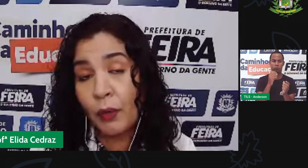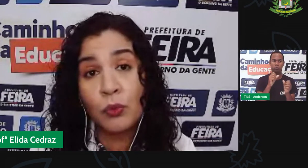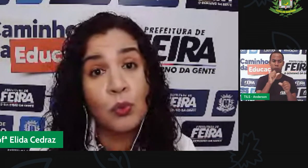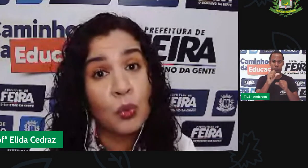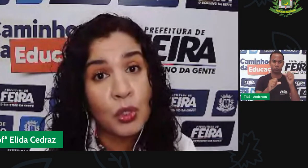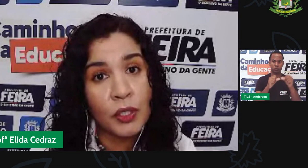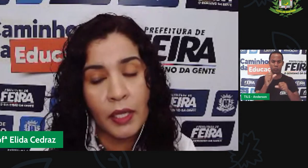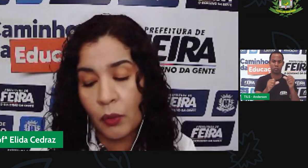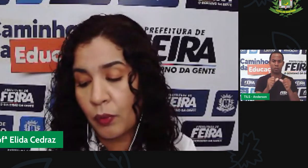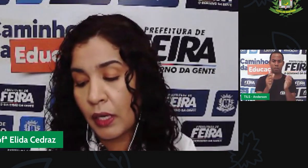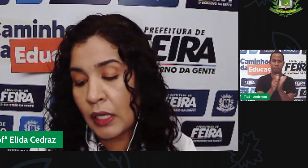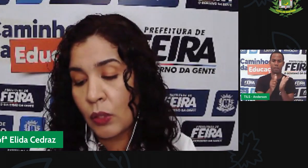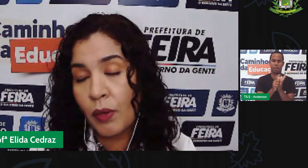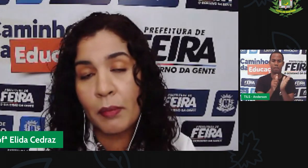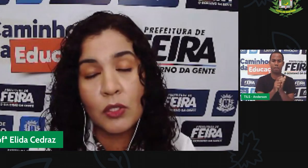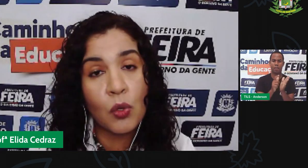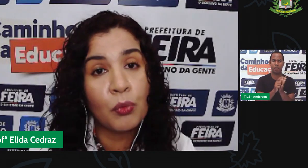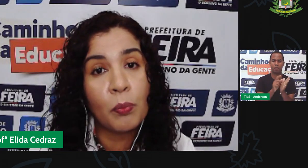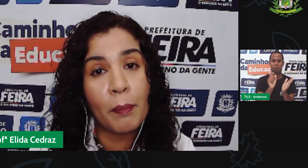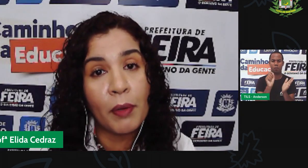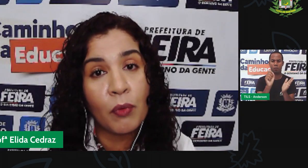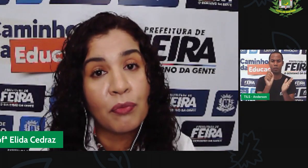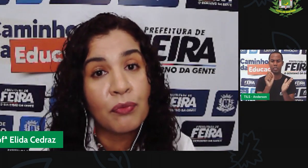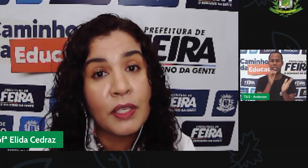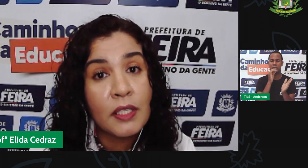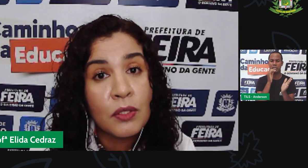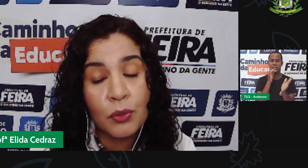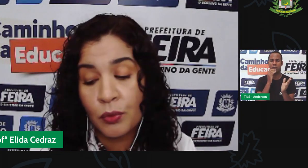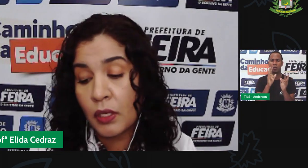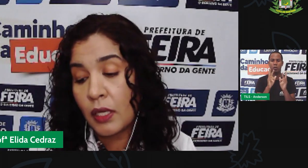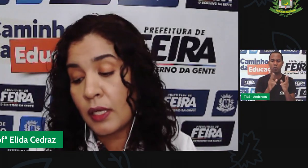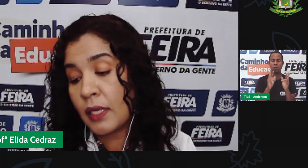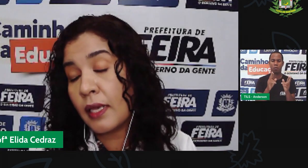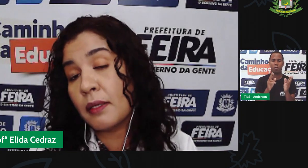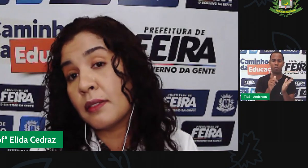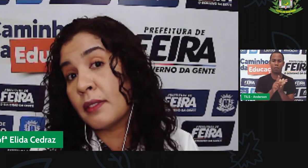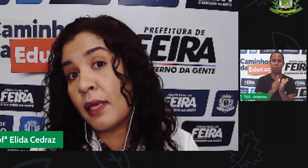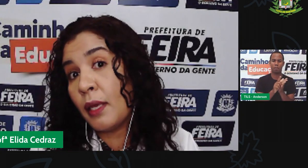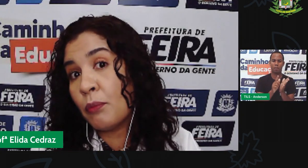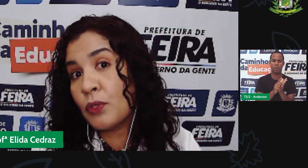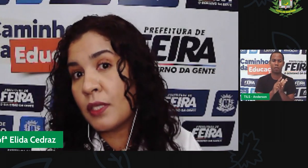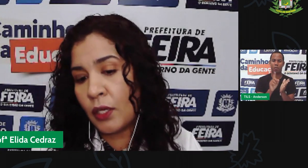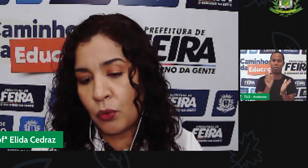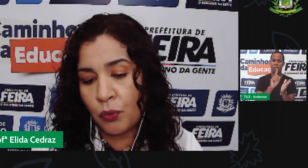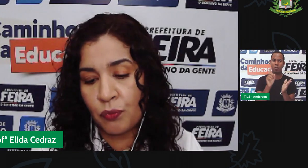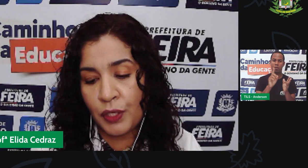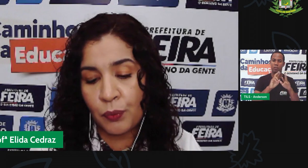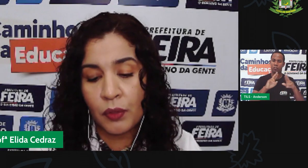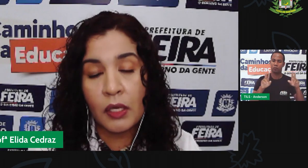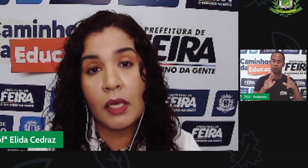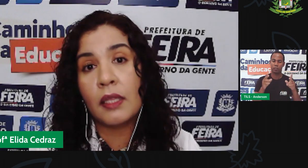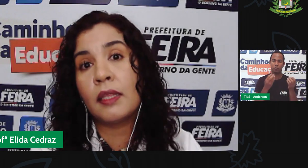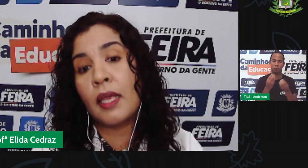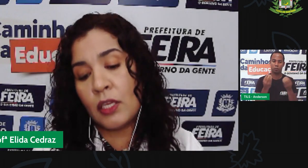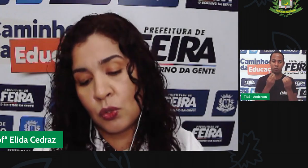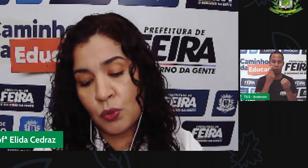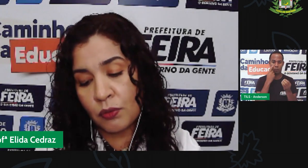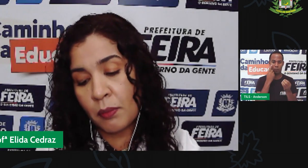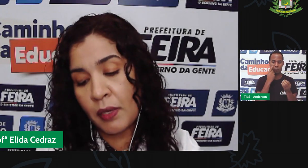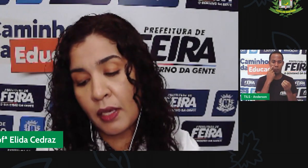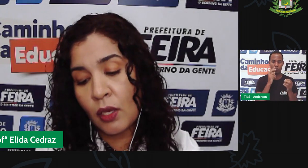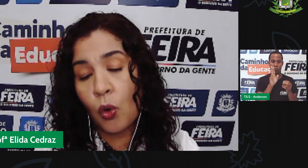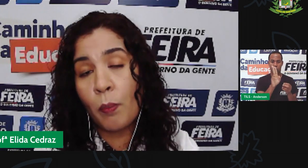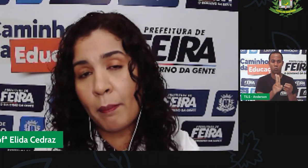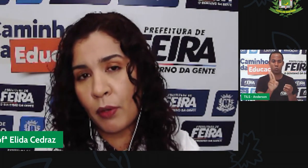o papel do jornal, ele não é mais como do papel ofício. Que é 100% novinho. Eles